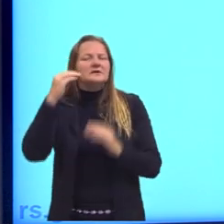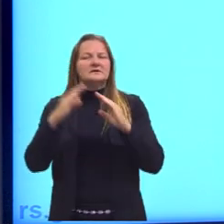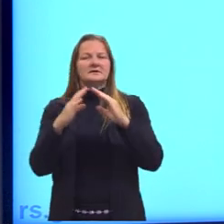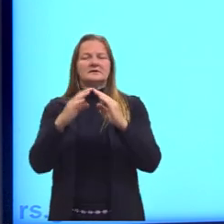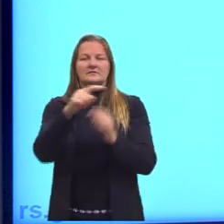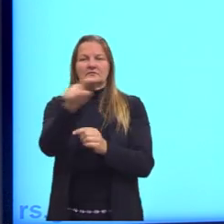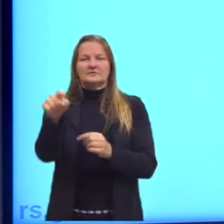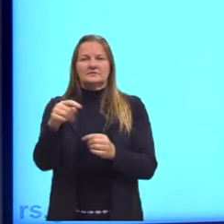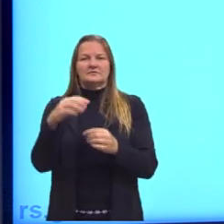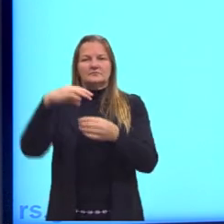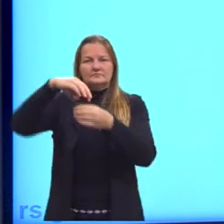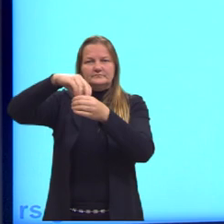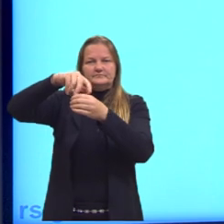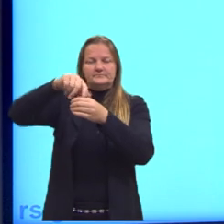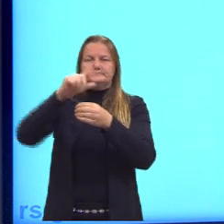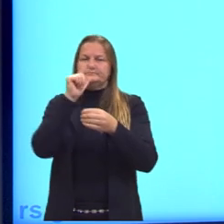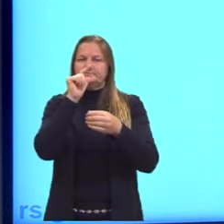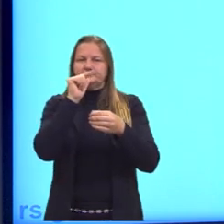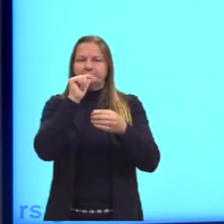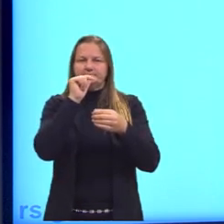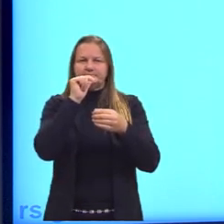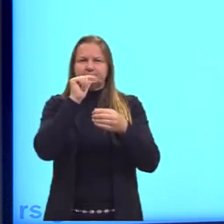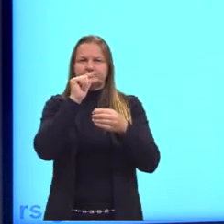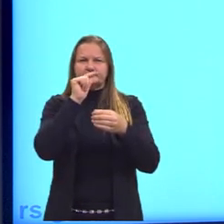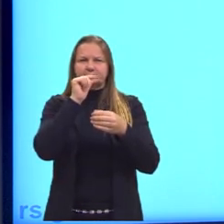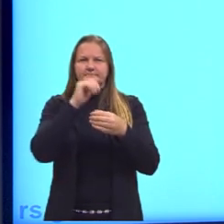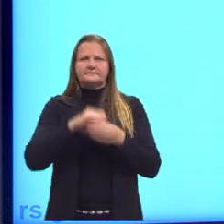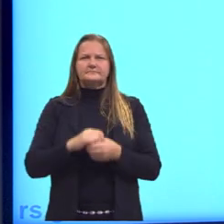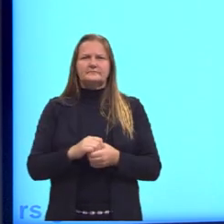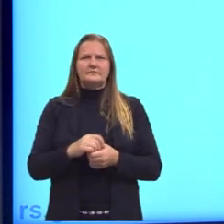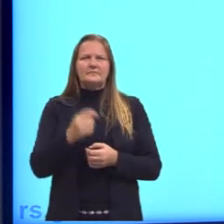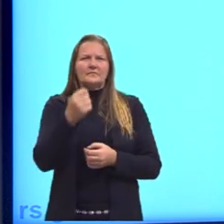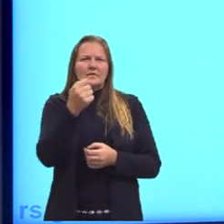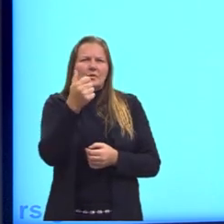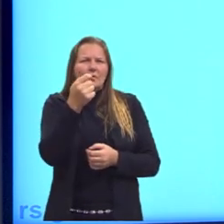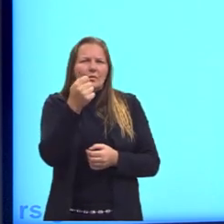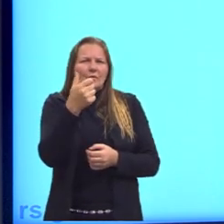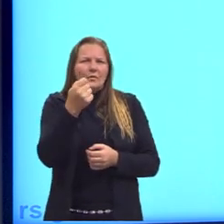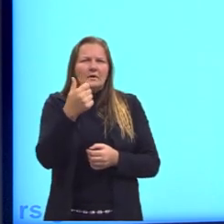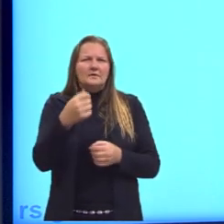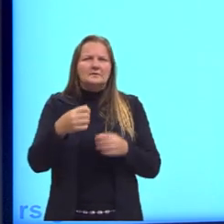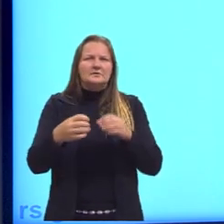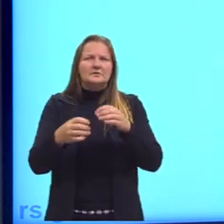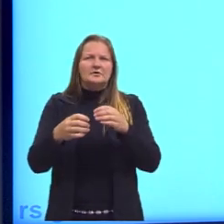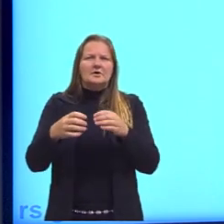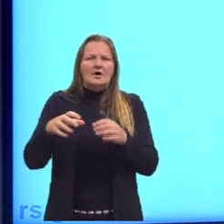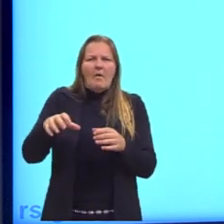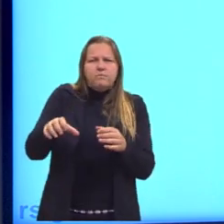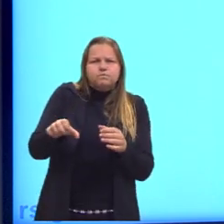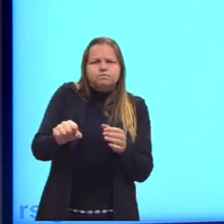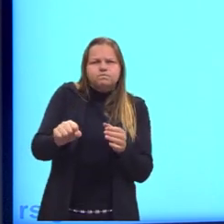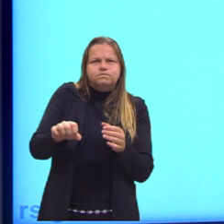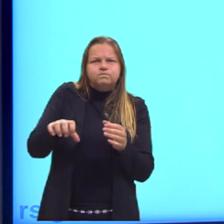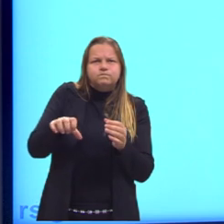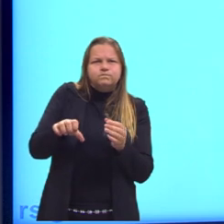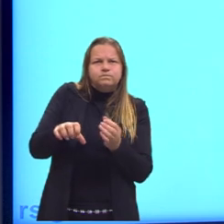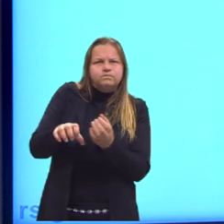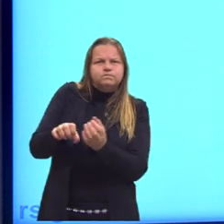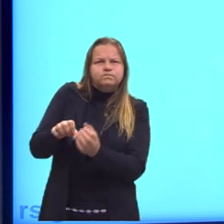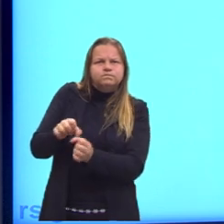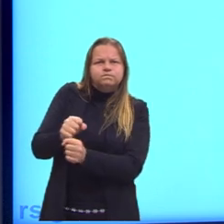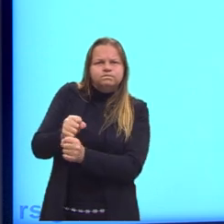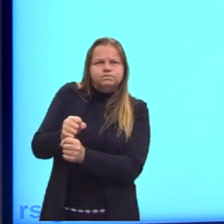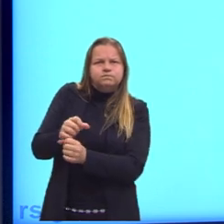casa né Essas Pegue uma garrafa de água né quase quase totalmente cheia você aperta em essa garrafa com as